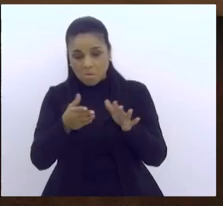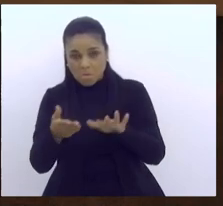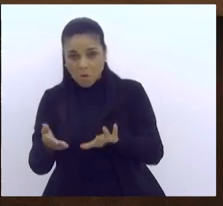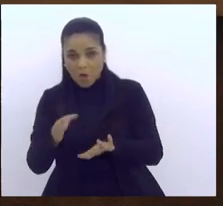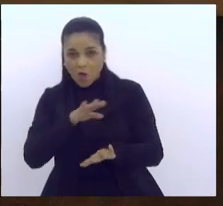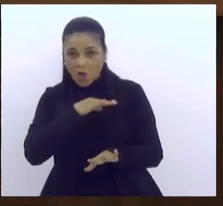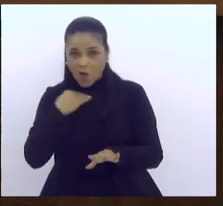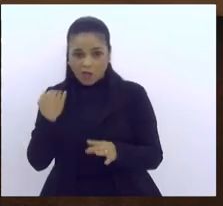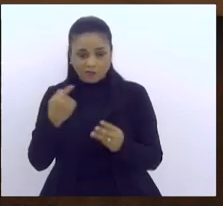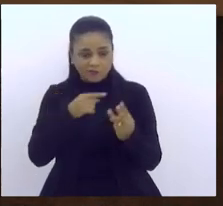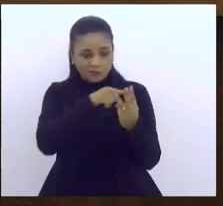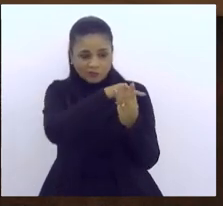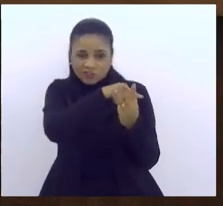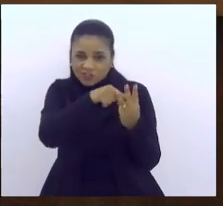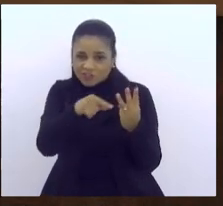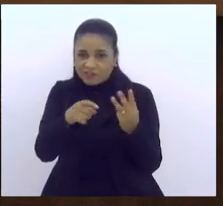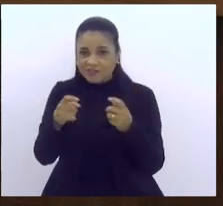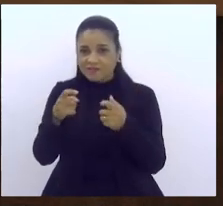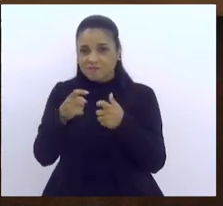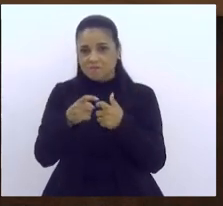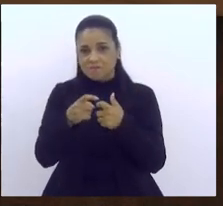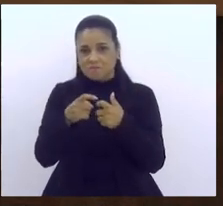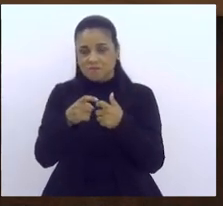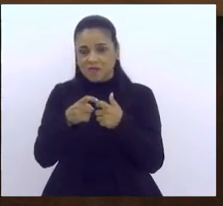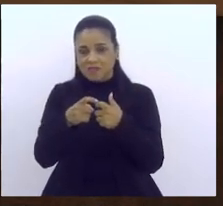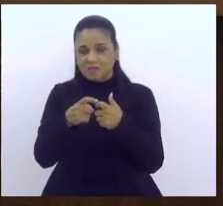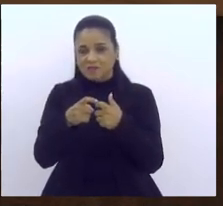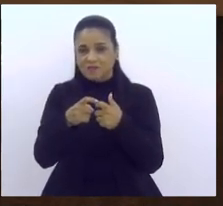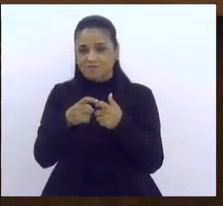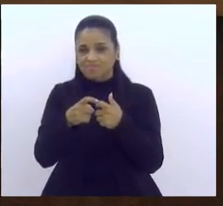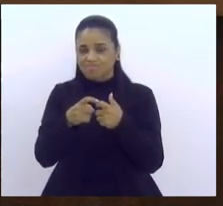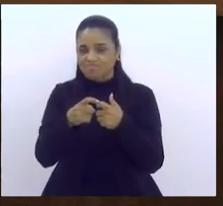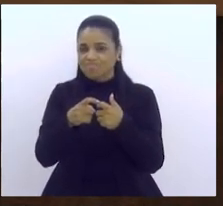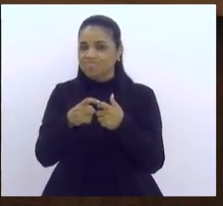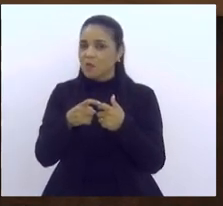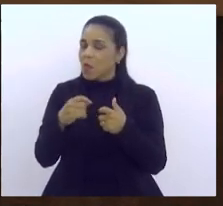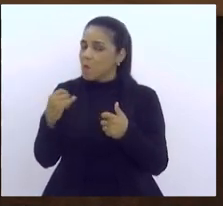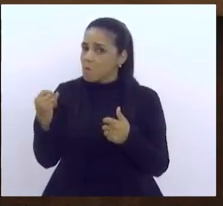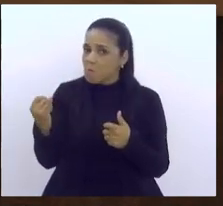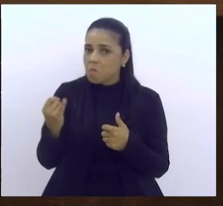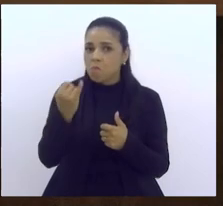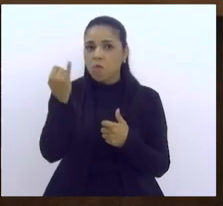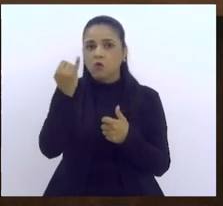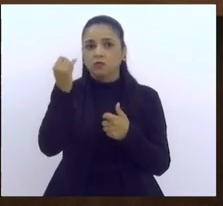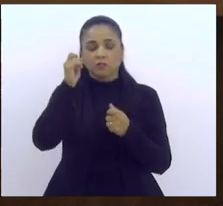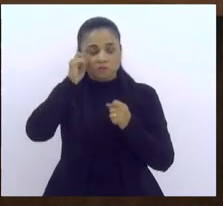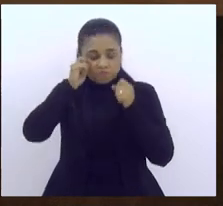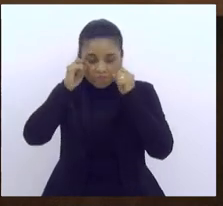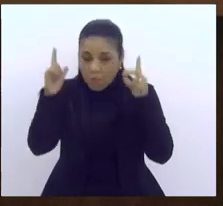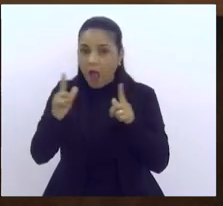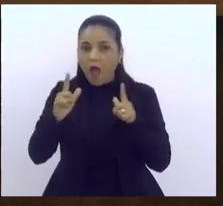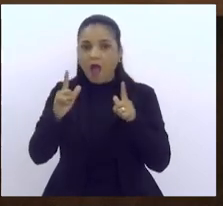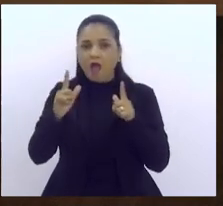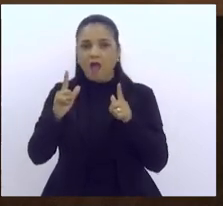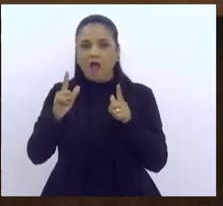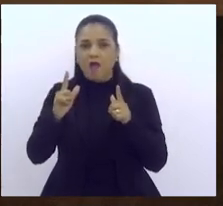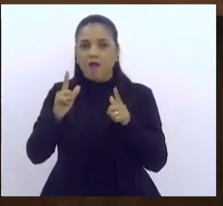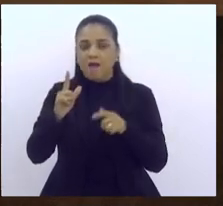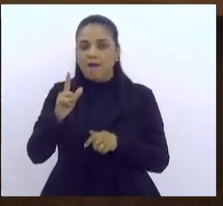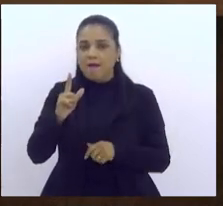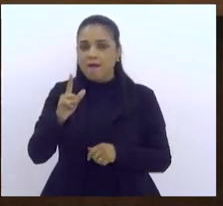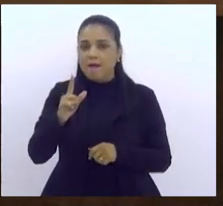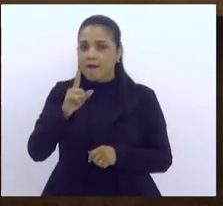desses 3 médicos é de grande relevância para a gente acender o sinal amarelo ou, se